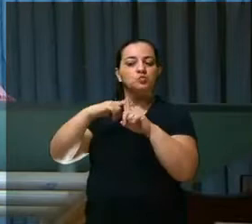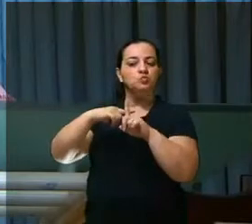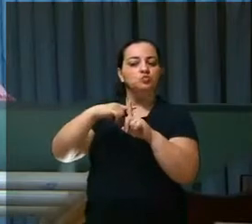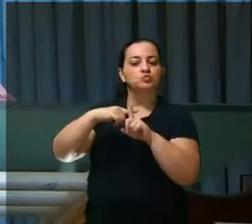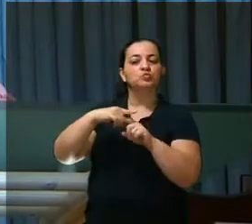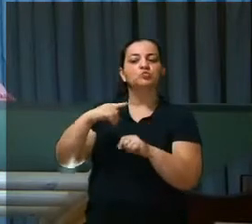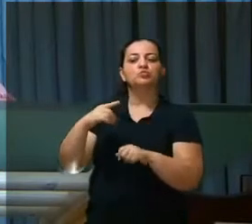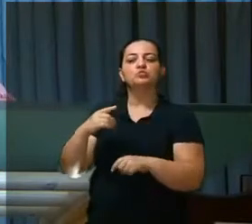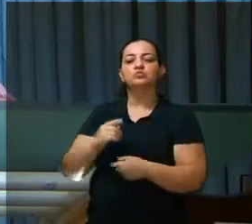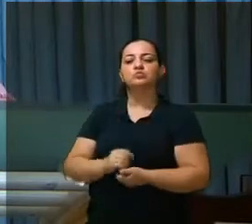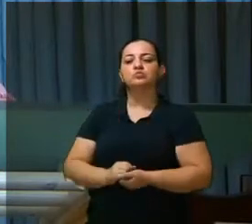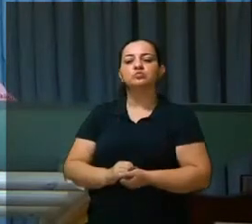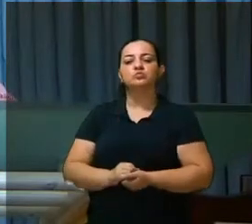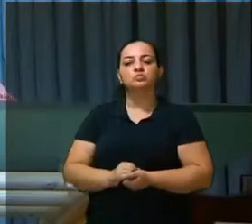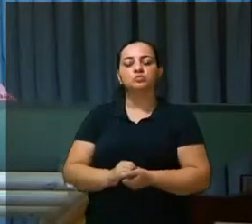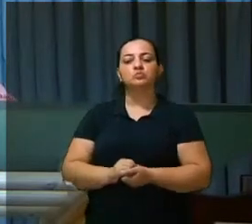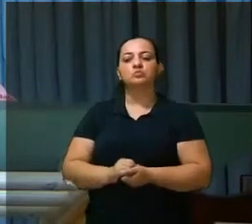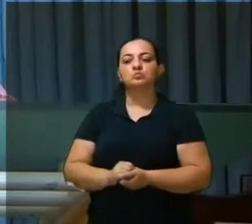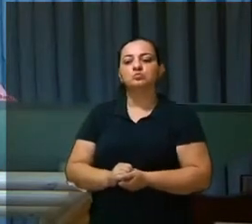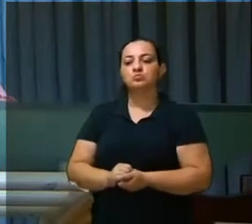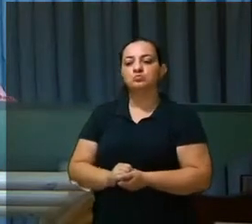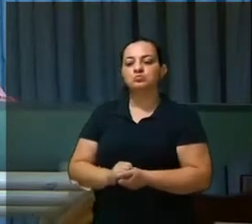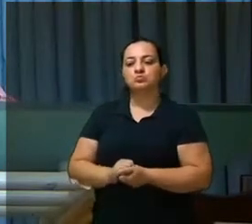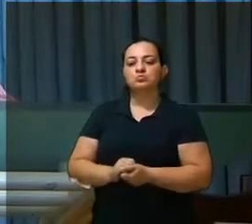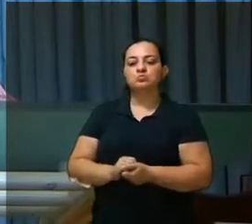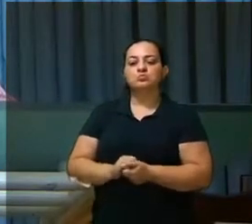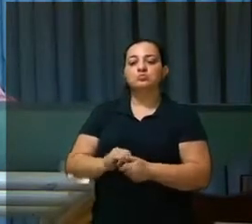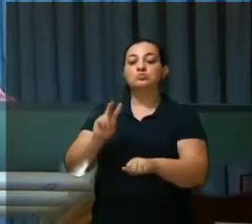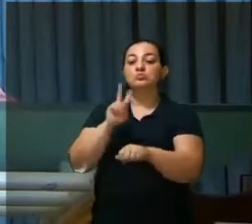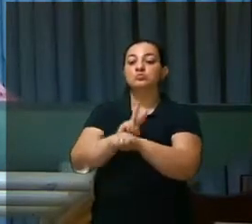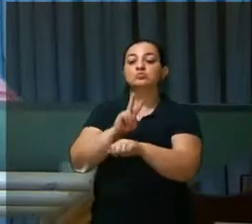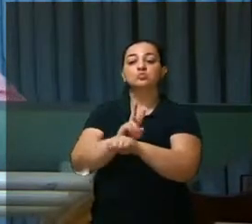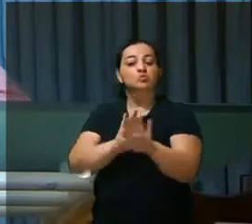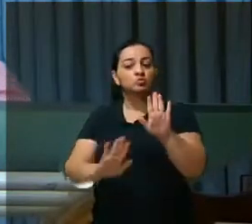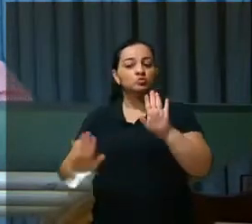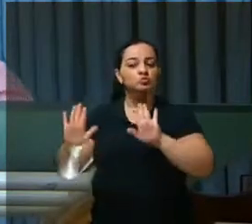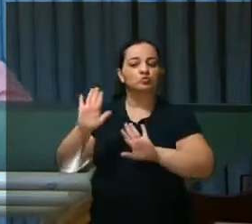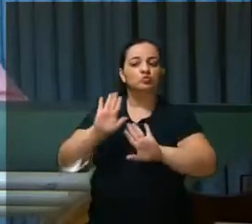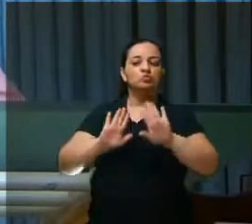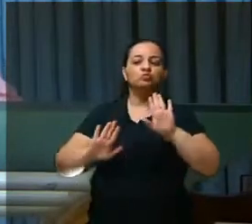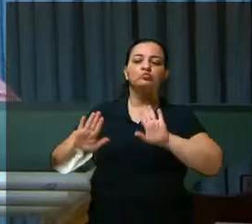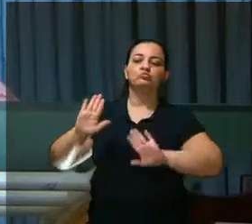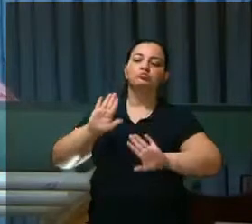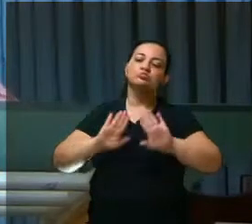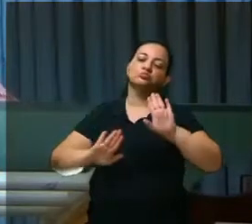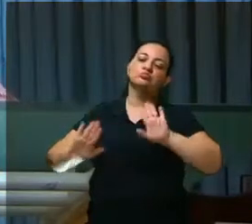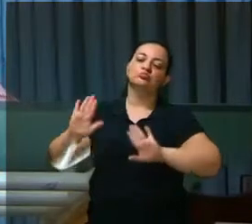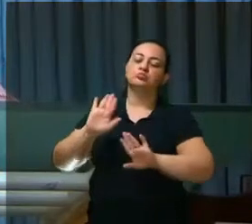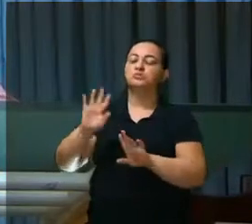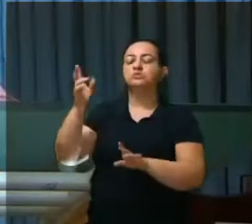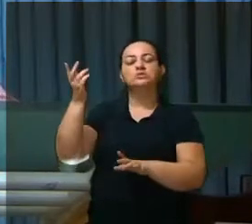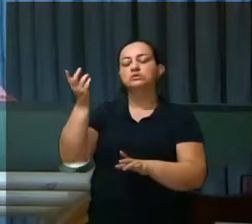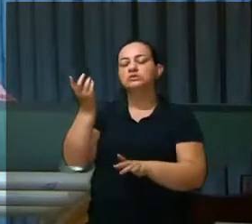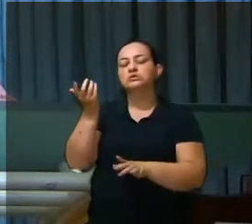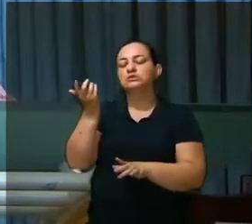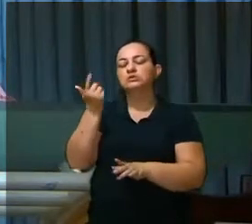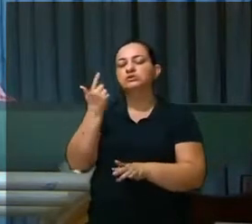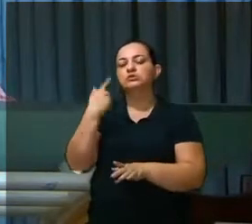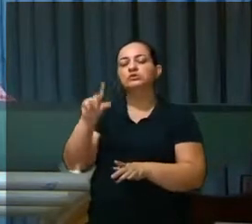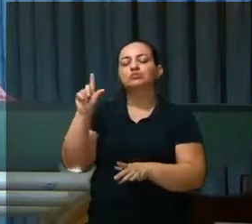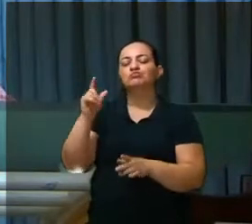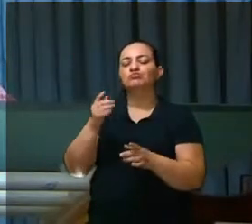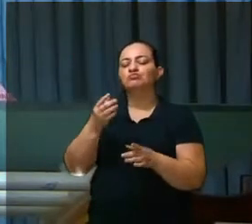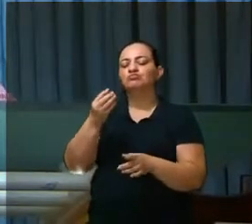de Deus a tomar o cuidado Ah e não perder